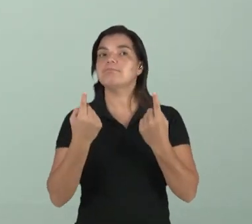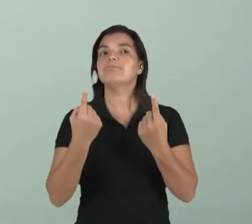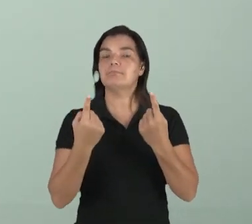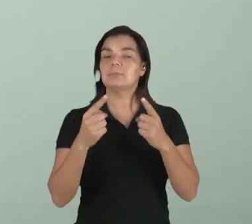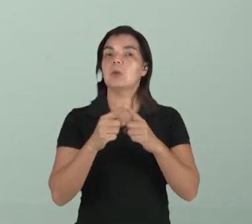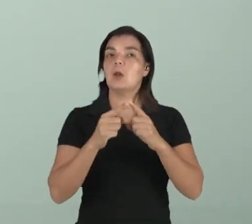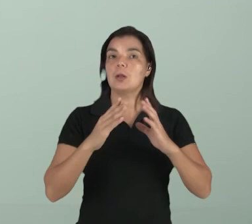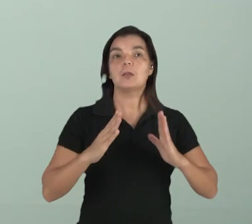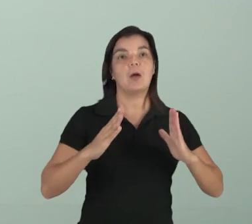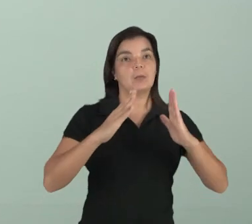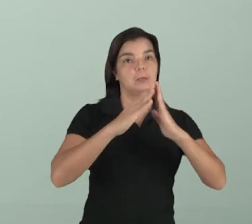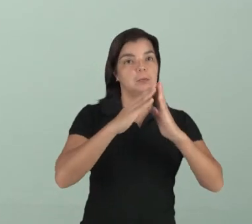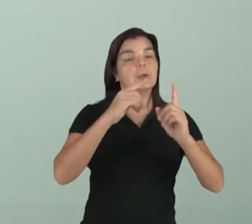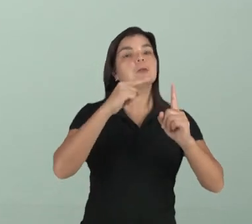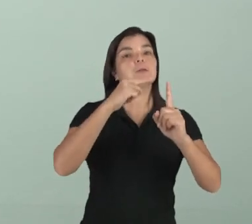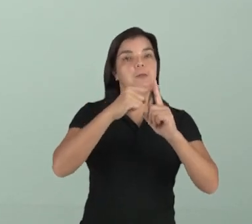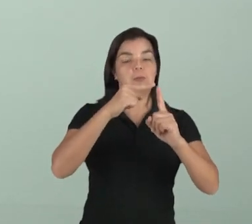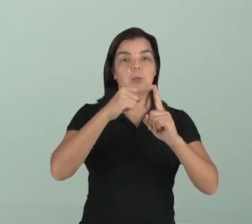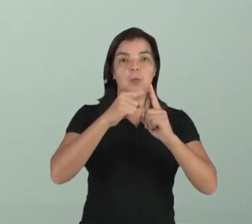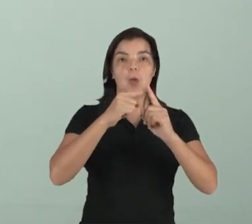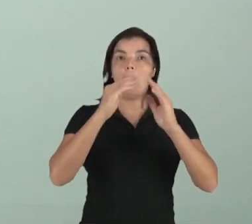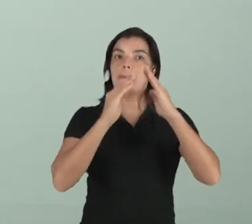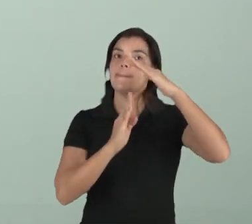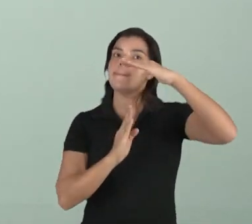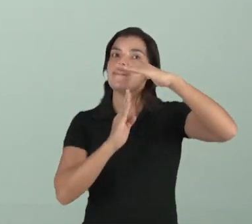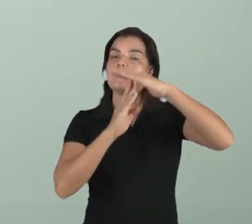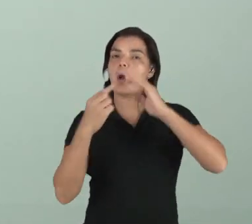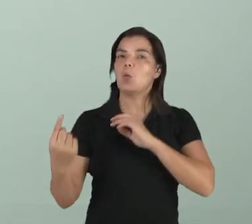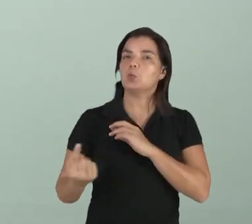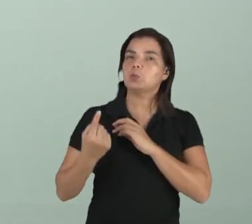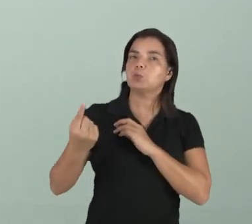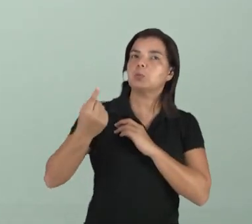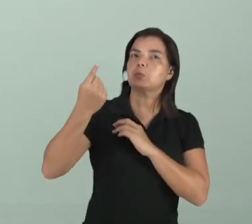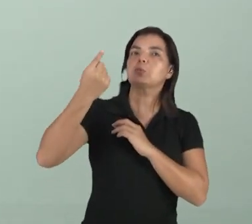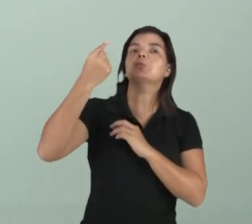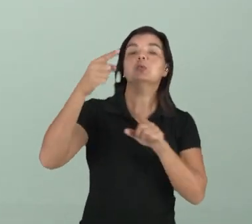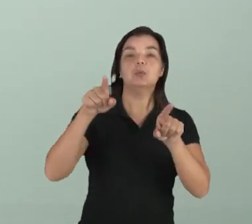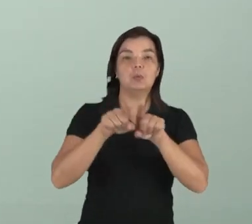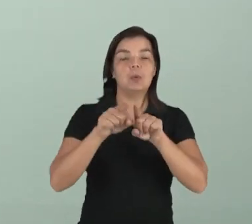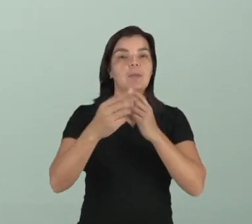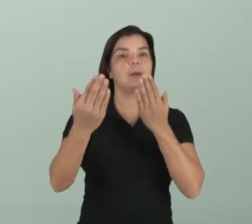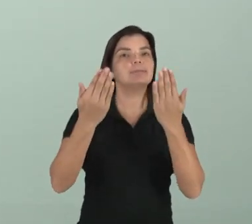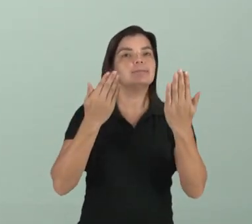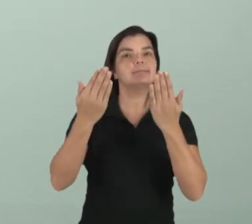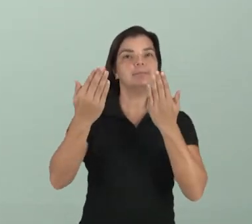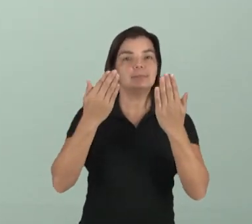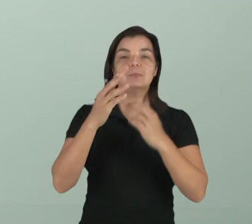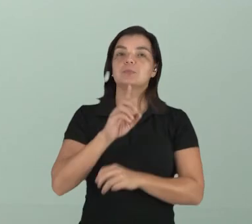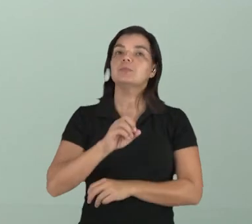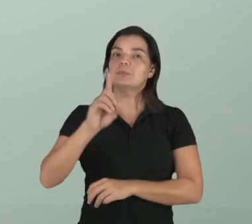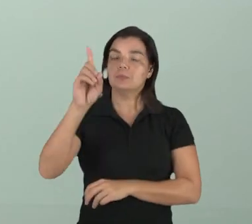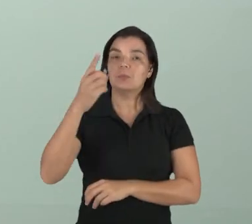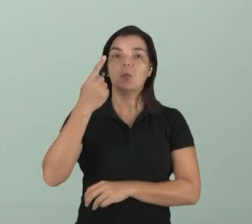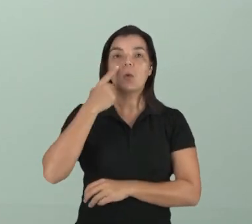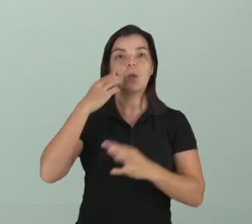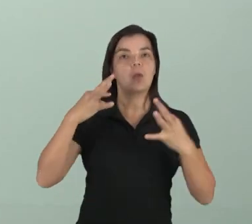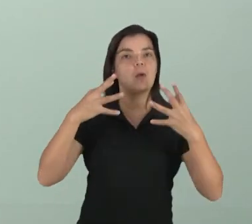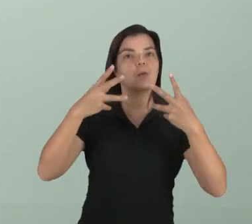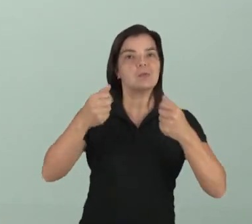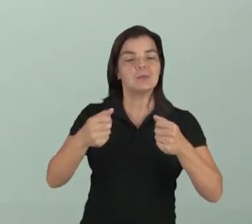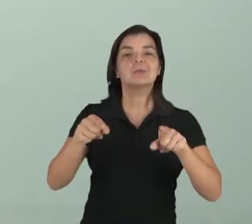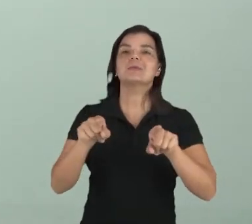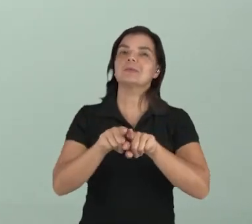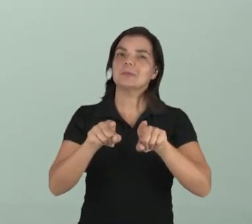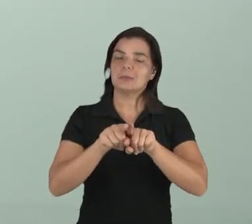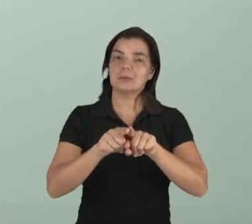a torre da igreja, que é o ponto mais alto da cidadezinha, e faz essa comparação com Deus, que olha por todos. Então,